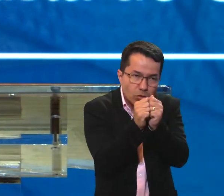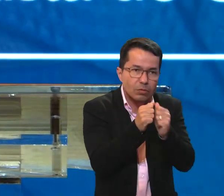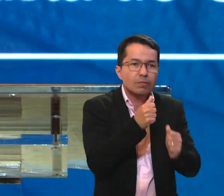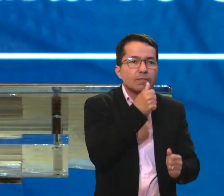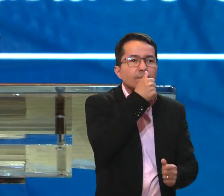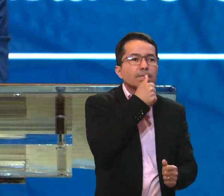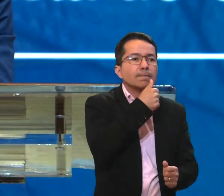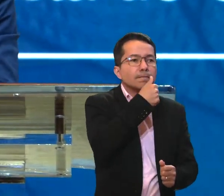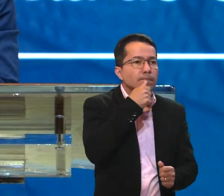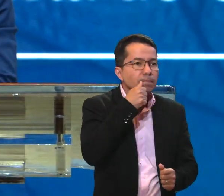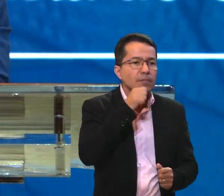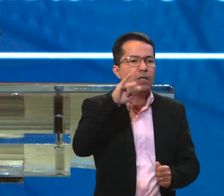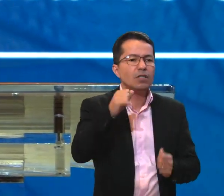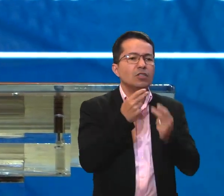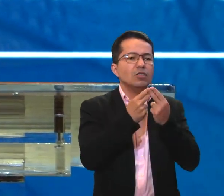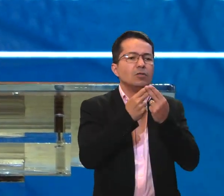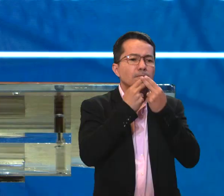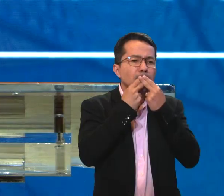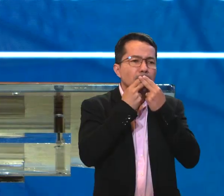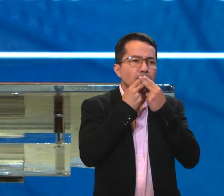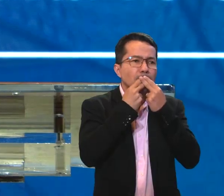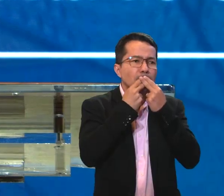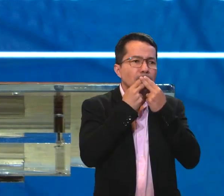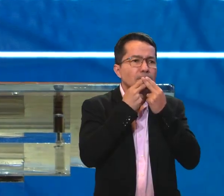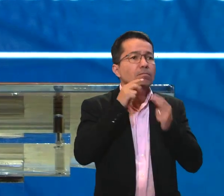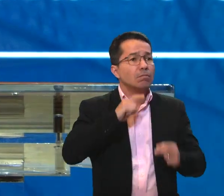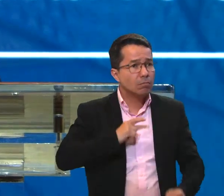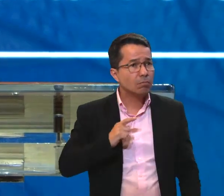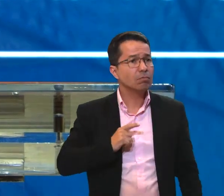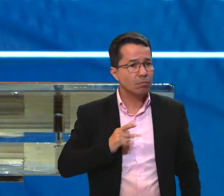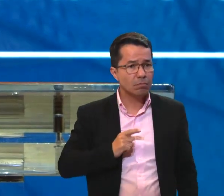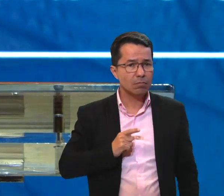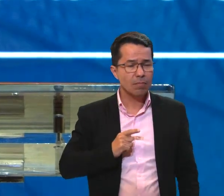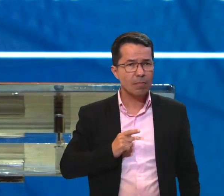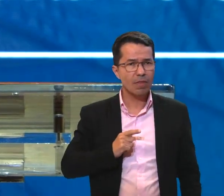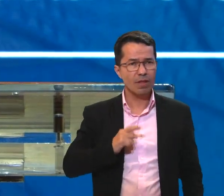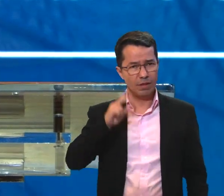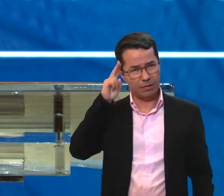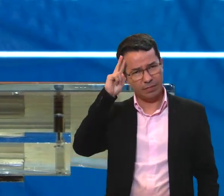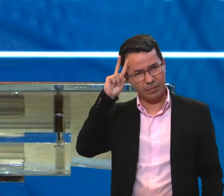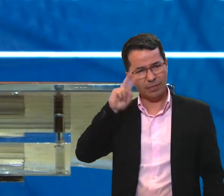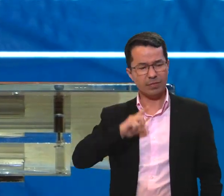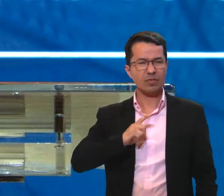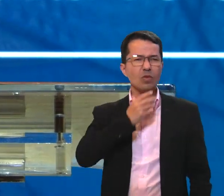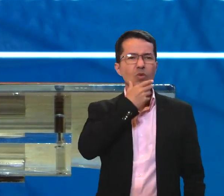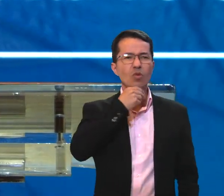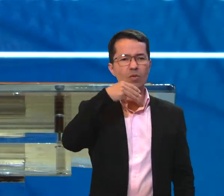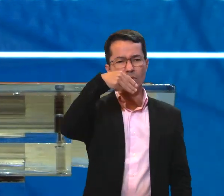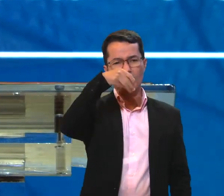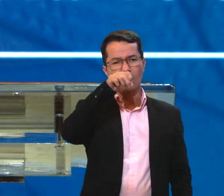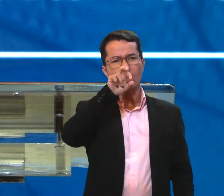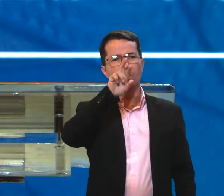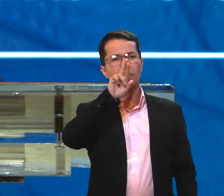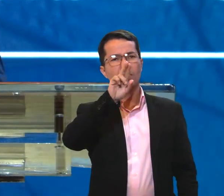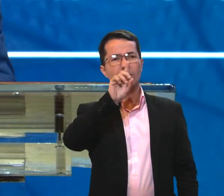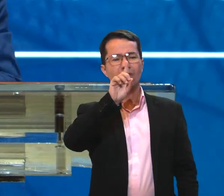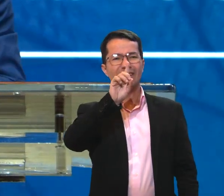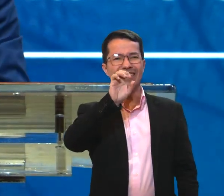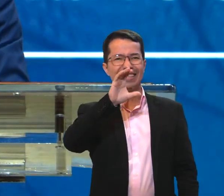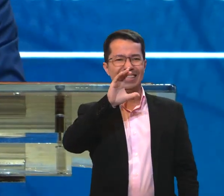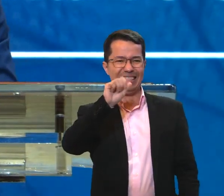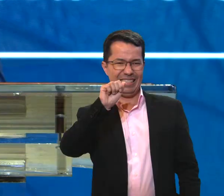Mordecai veste roupas de saco, e havia um veredito, um decreto do rei para aniquilar com os